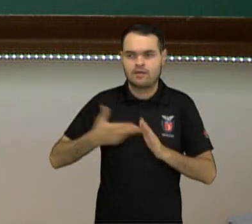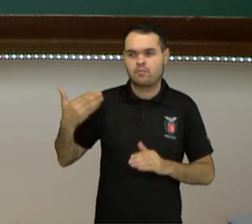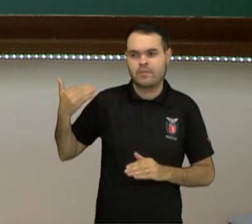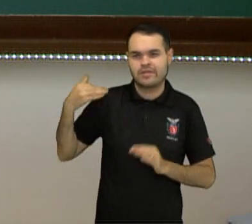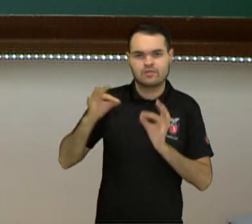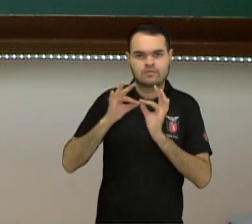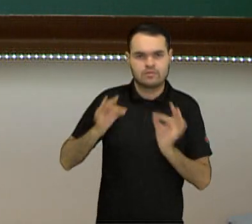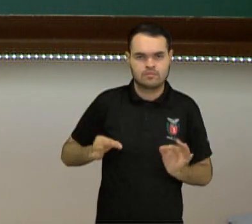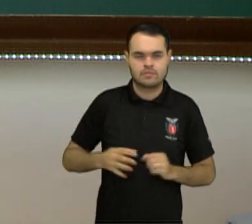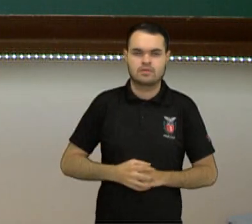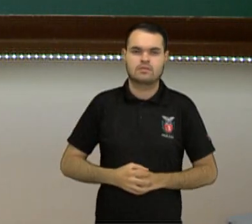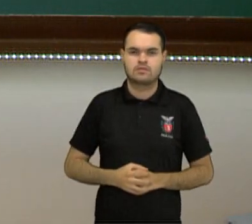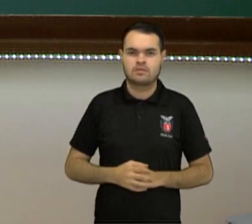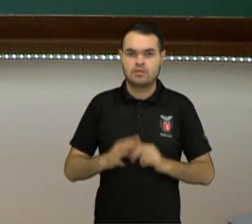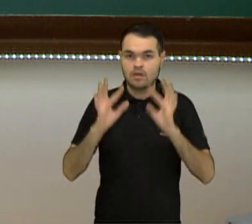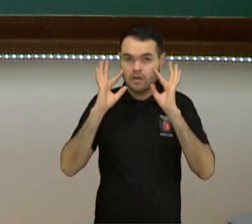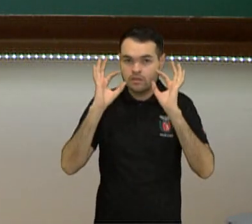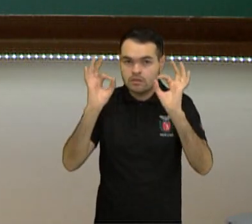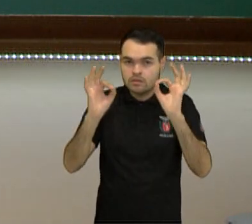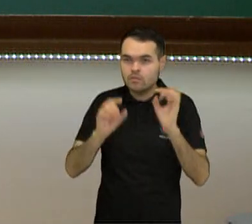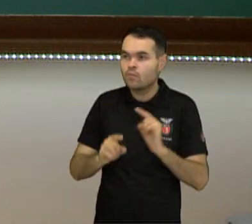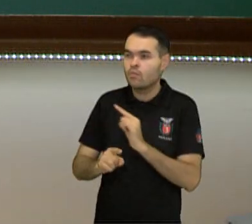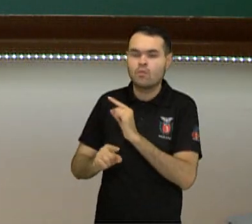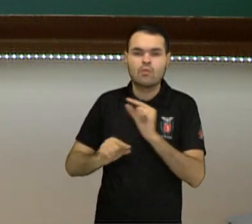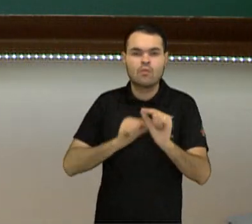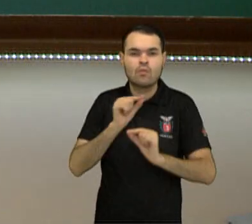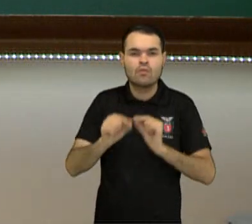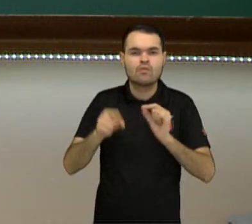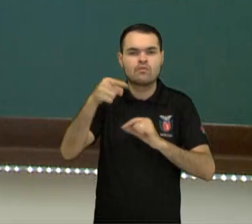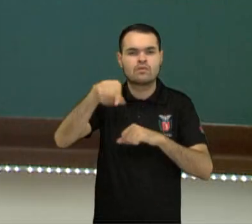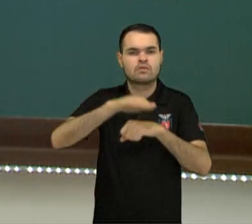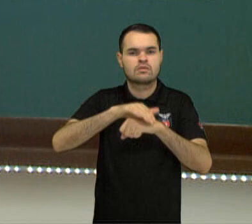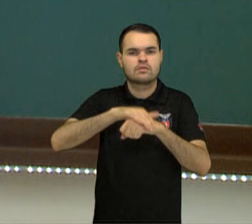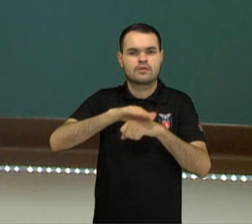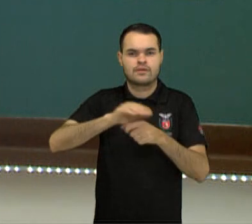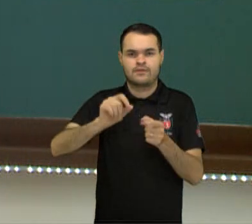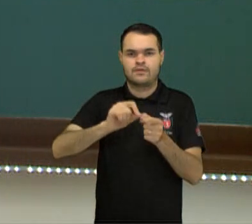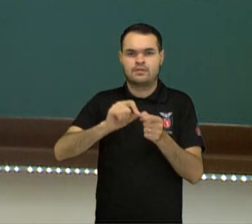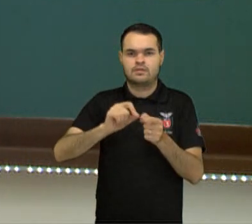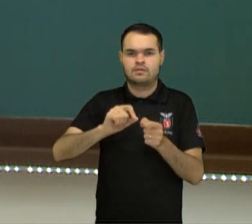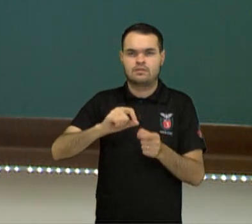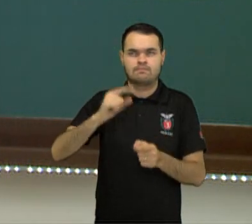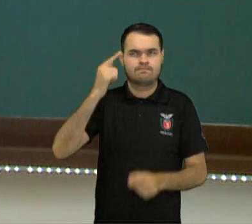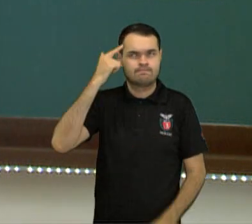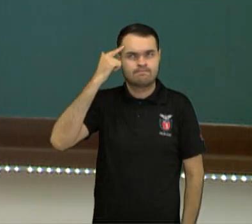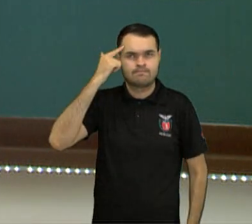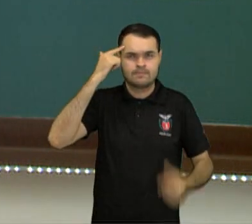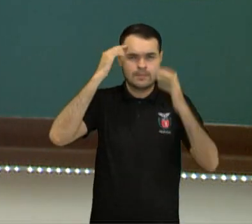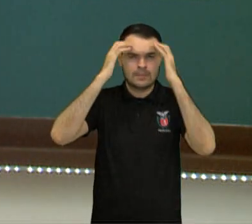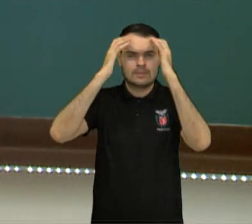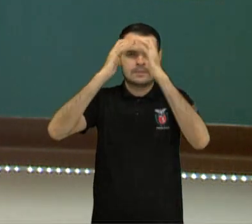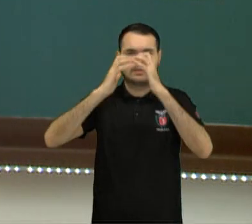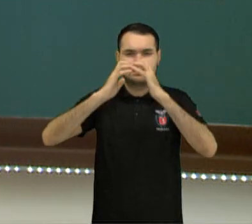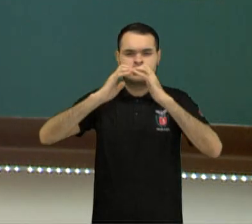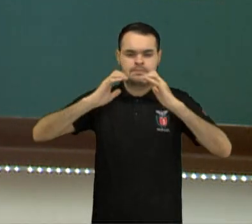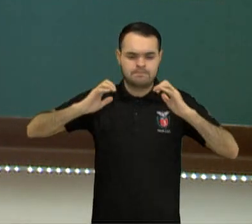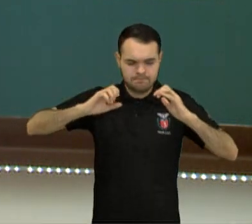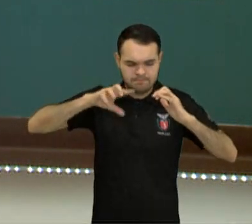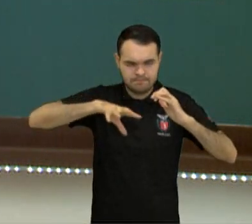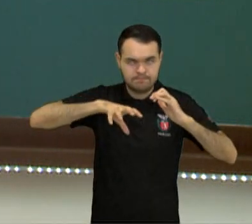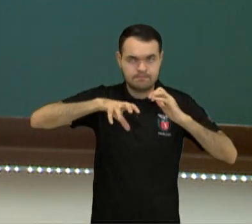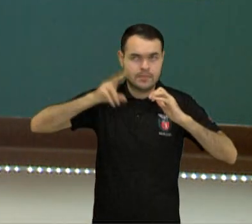simples. Então, observe o que vocês irão fazer. Tentem buscar aí, na cabeça de vocês, as regras que